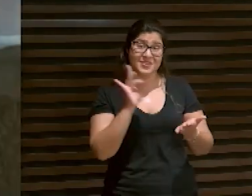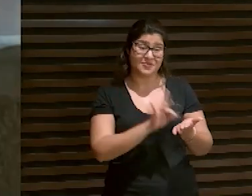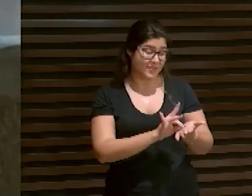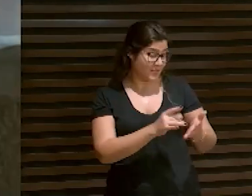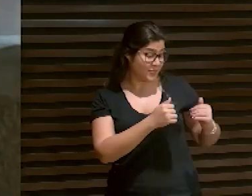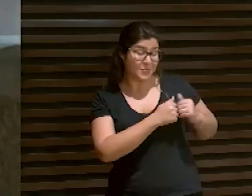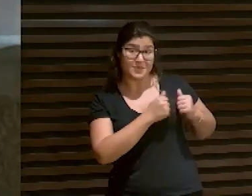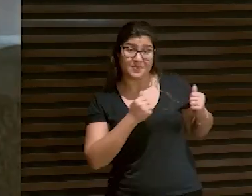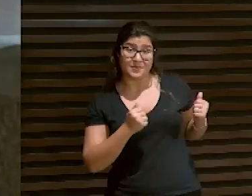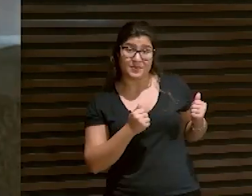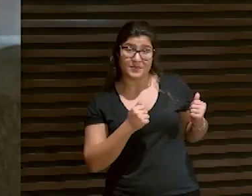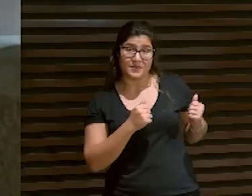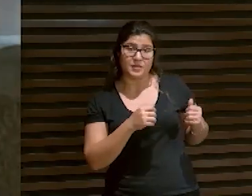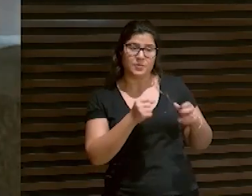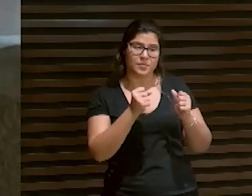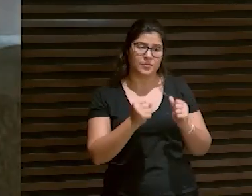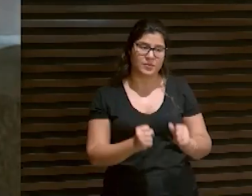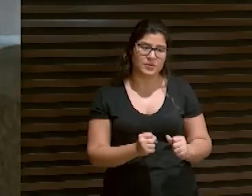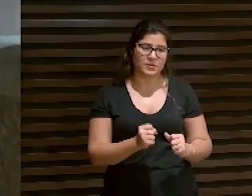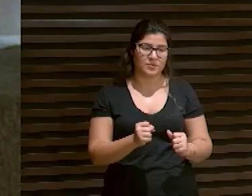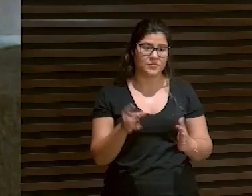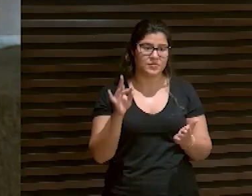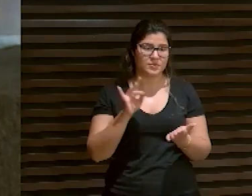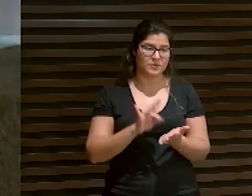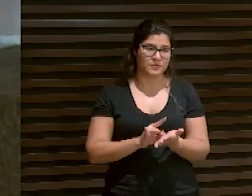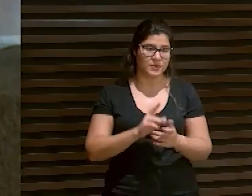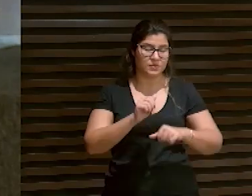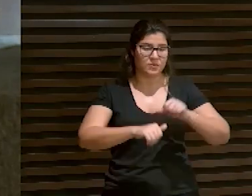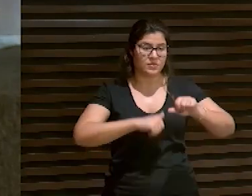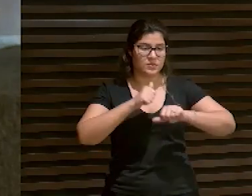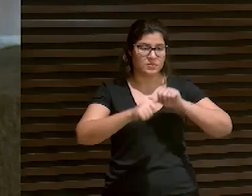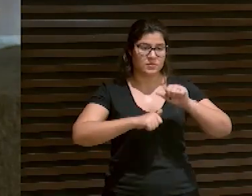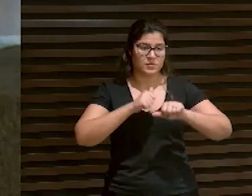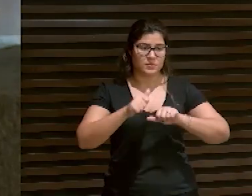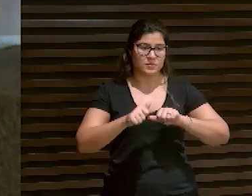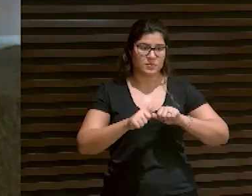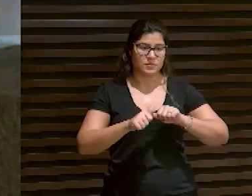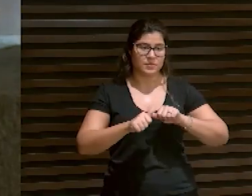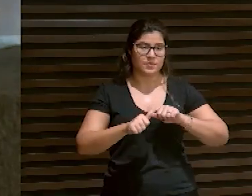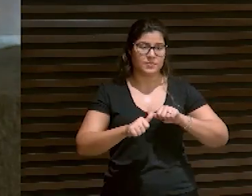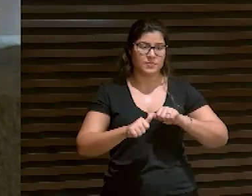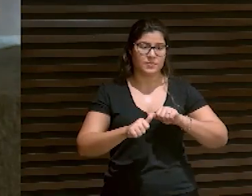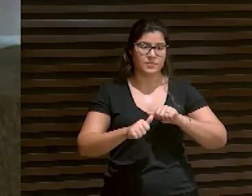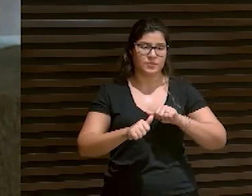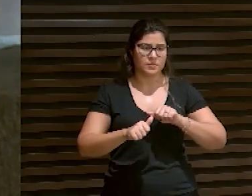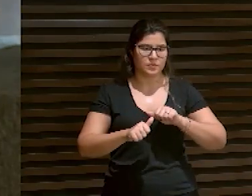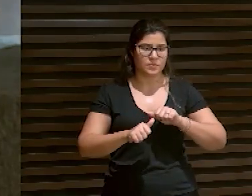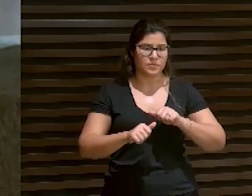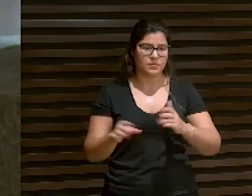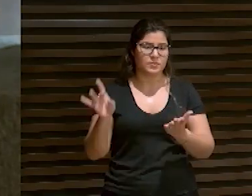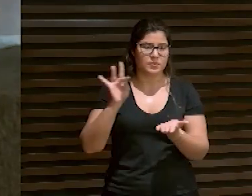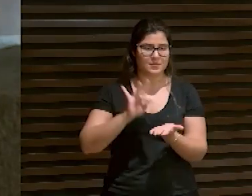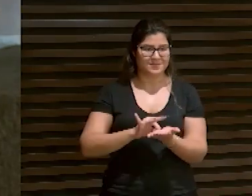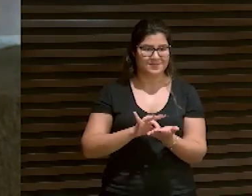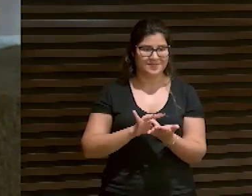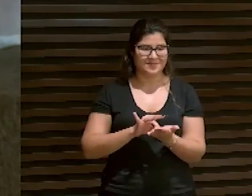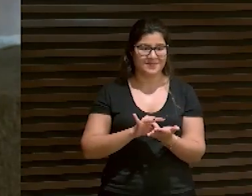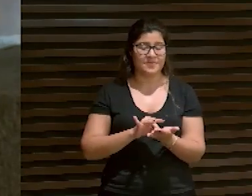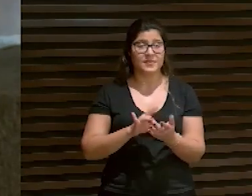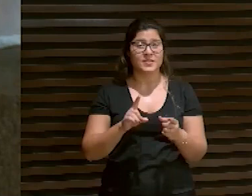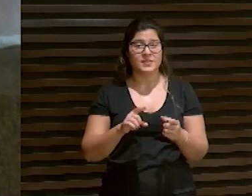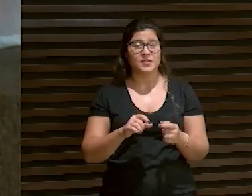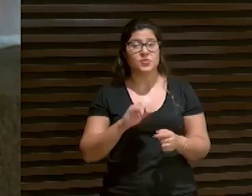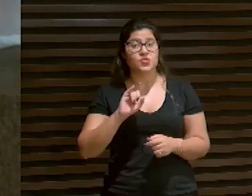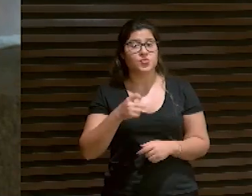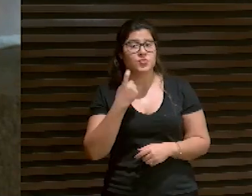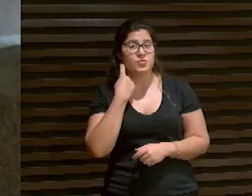podemos realmente sermos transformados genuinamente. Mas Jonas, irmãos,